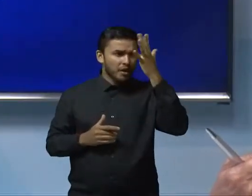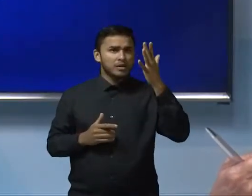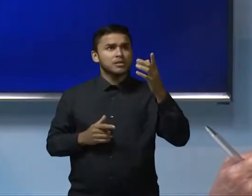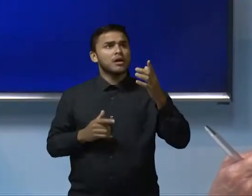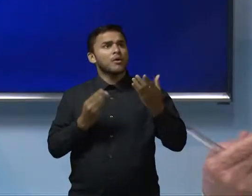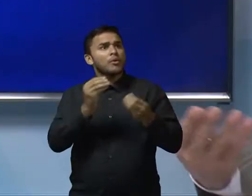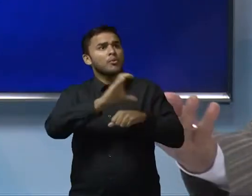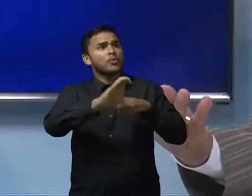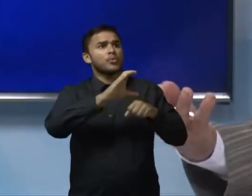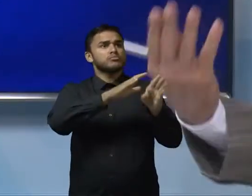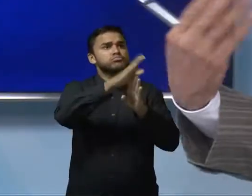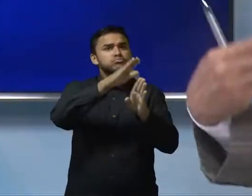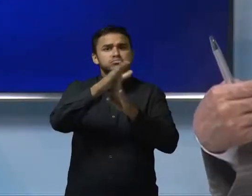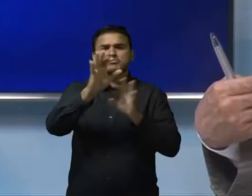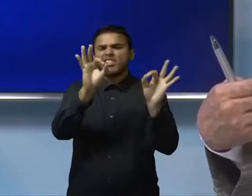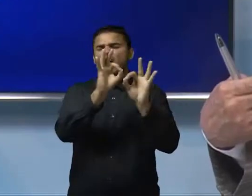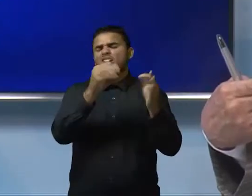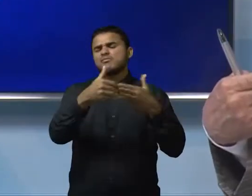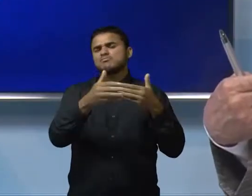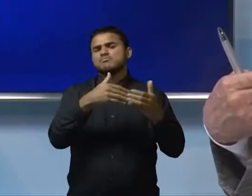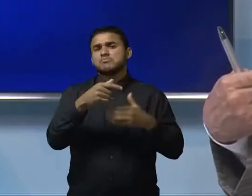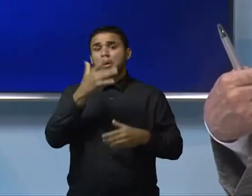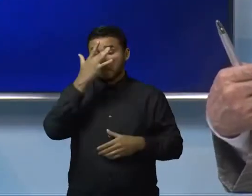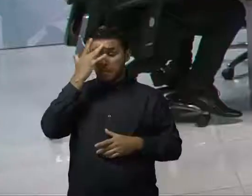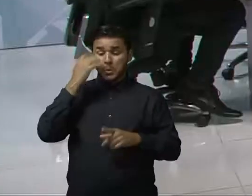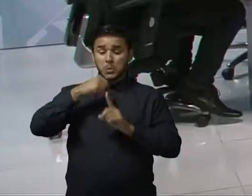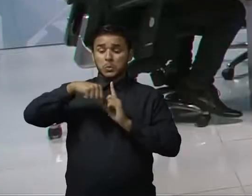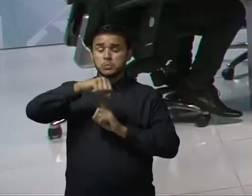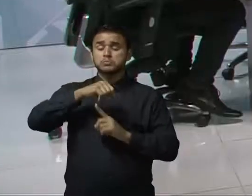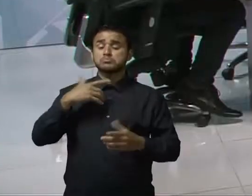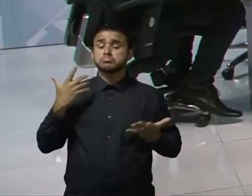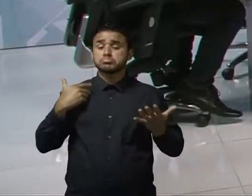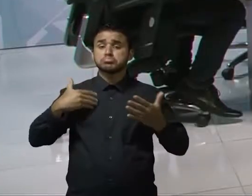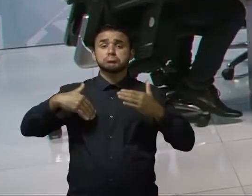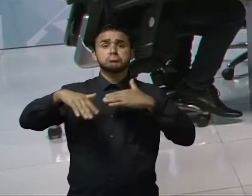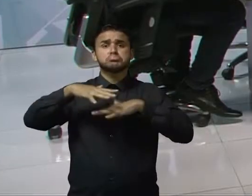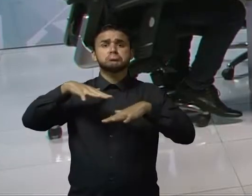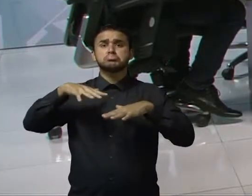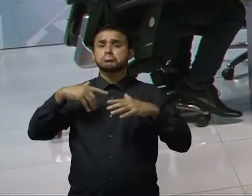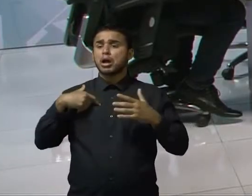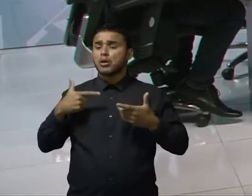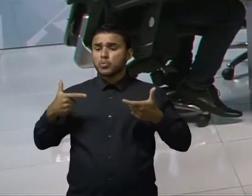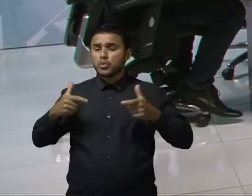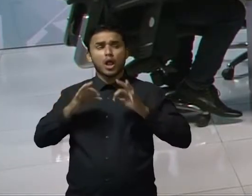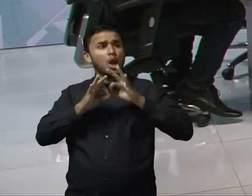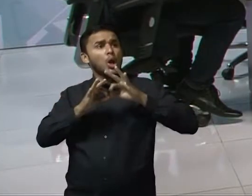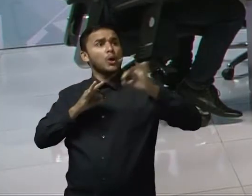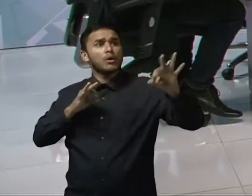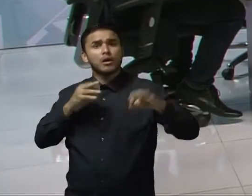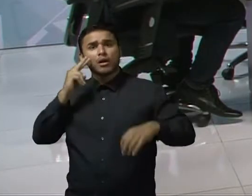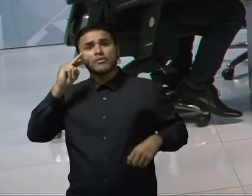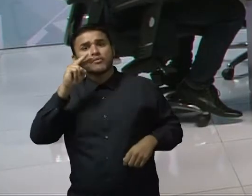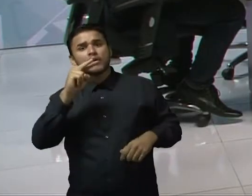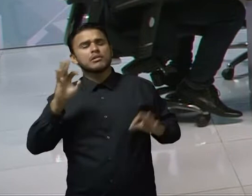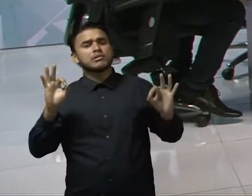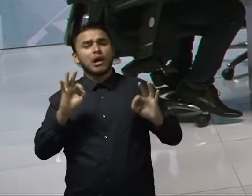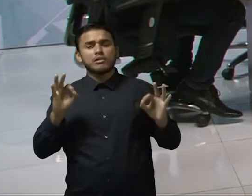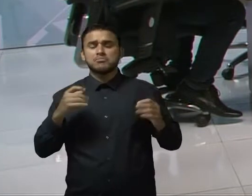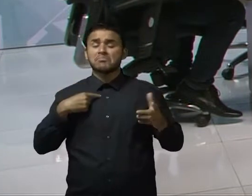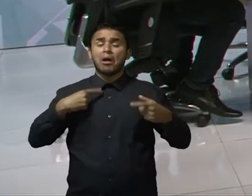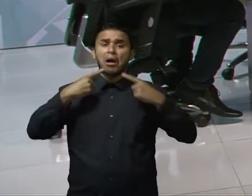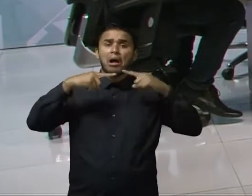convívio, e a sociedade, por sua vez, inconscientemente também não cobra, né? Sendo ela a maior